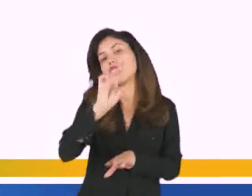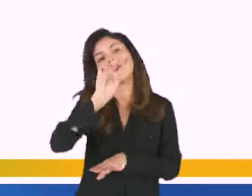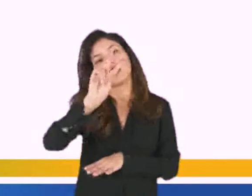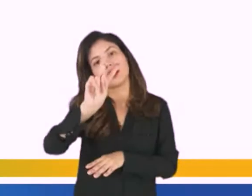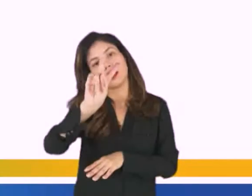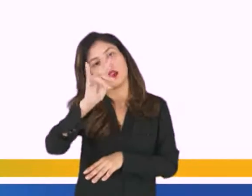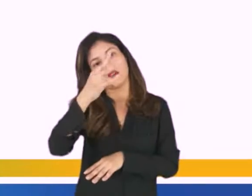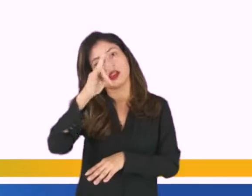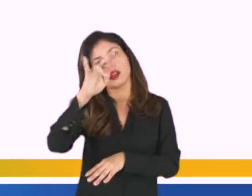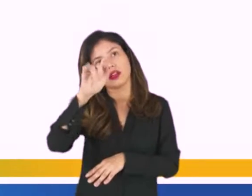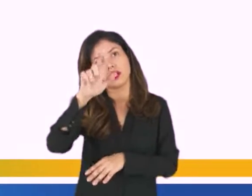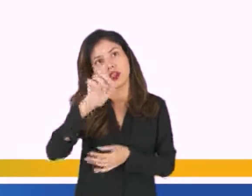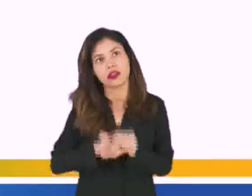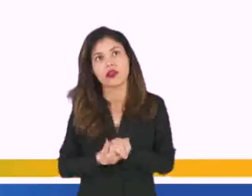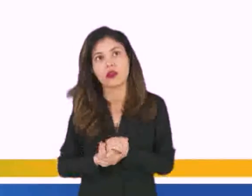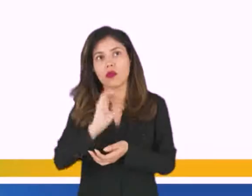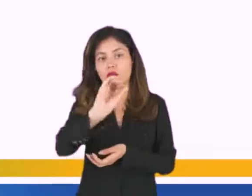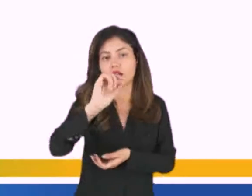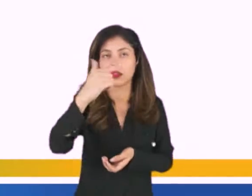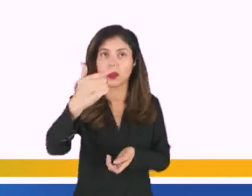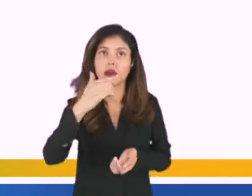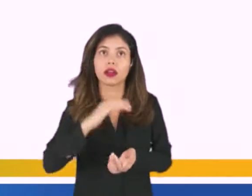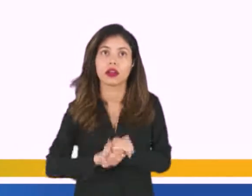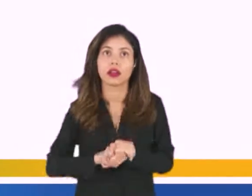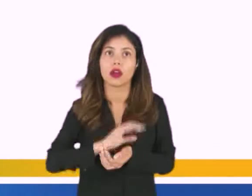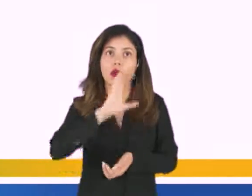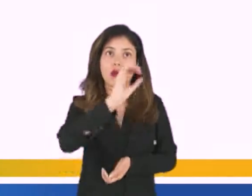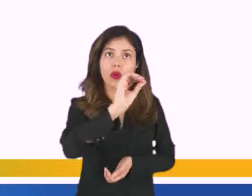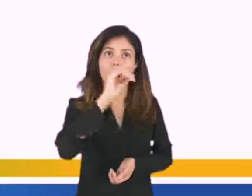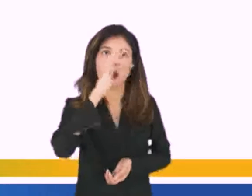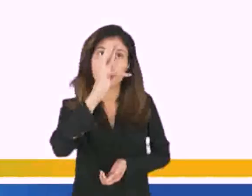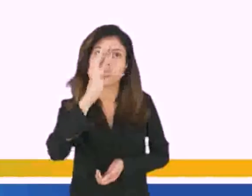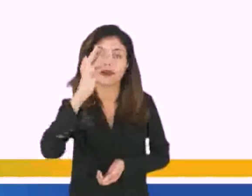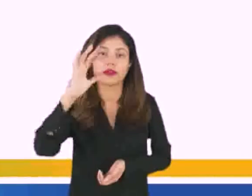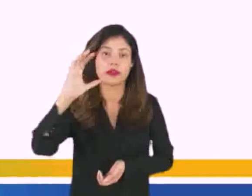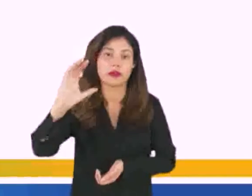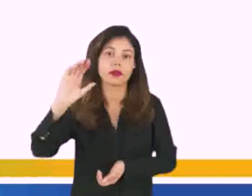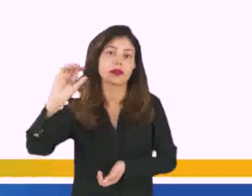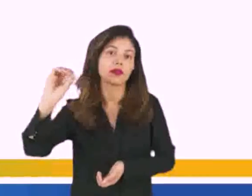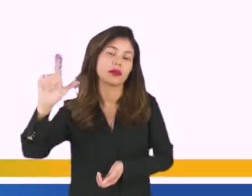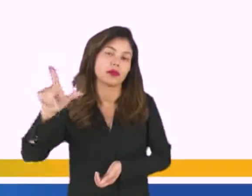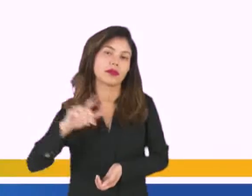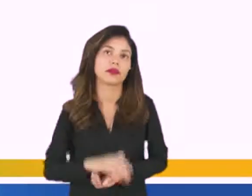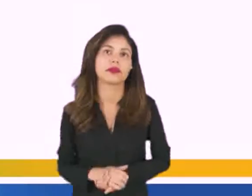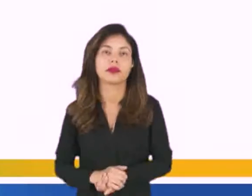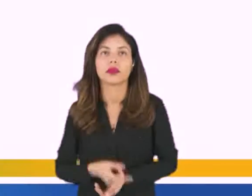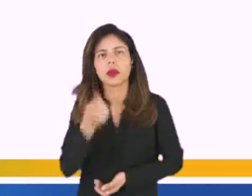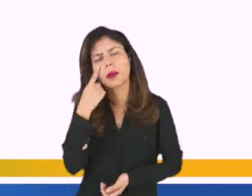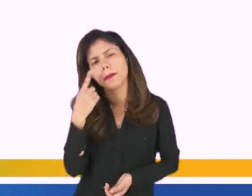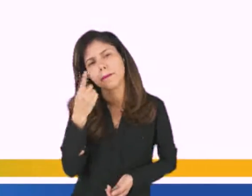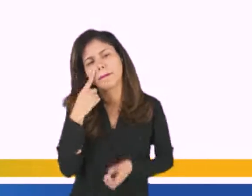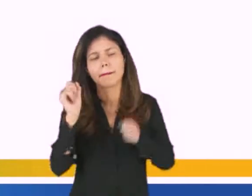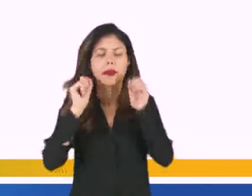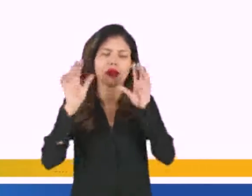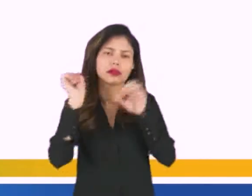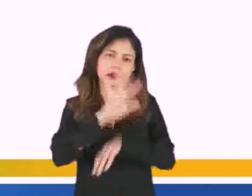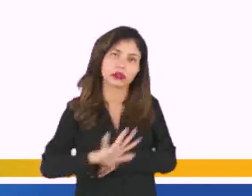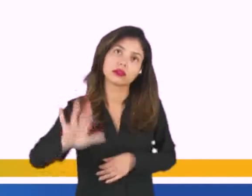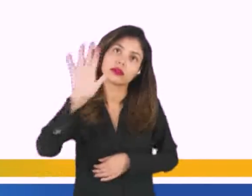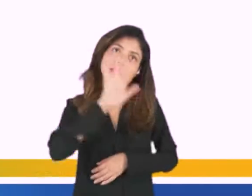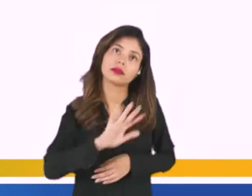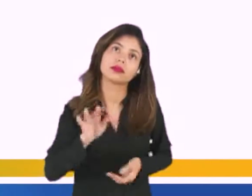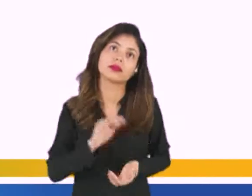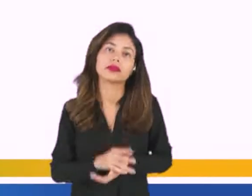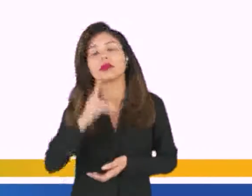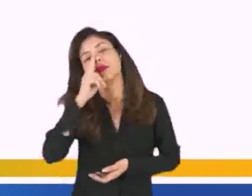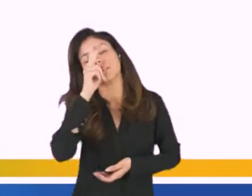com flúor, oxigênio, nitrogênio. Então, mas observando de maneira geral,